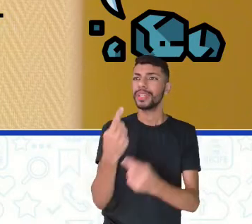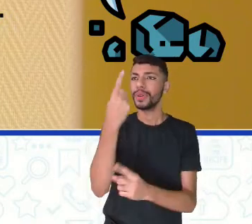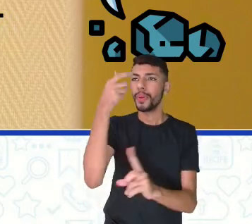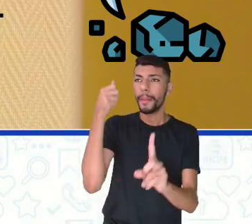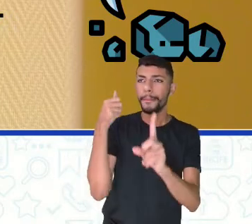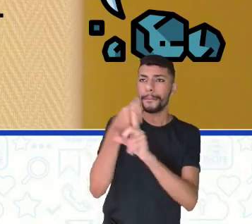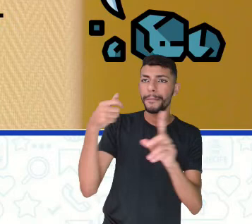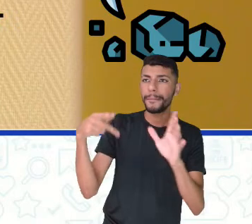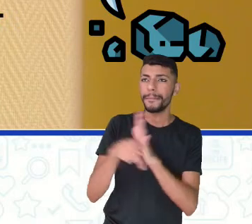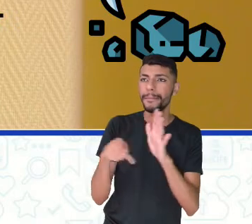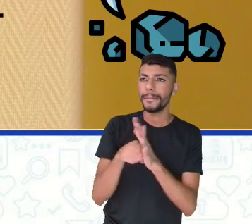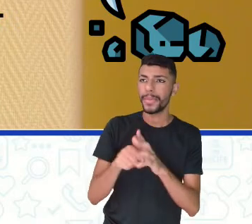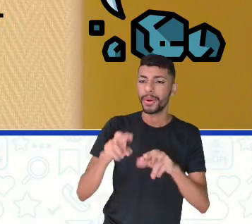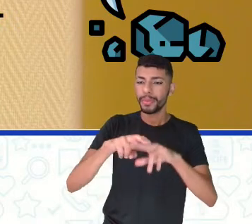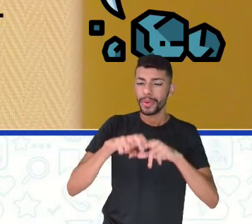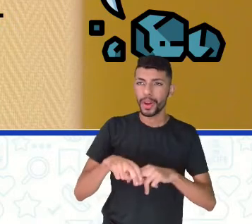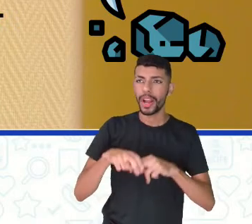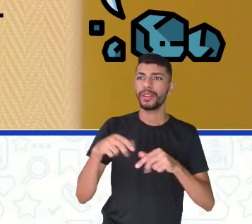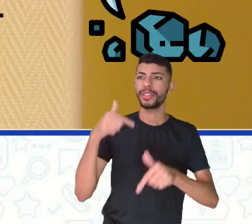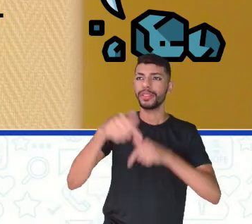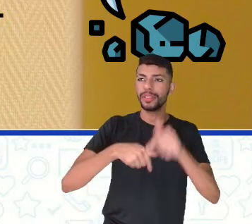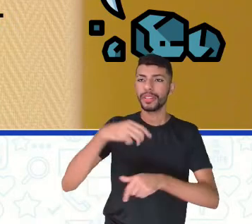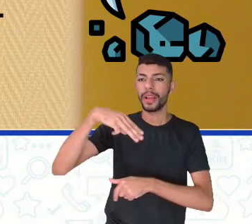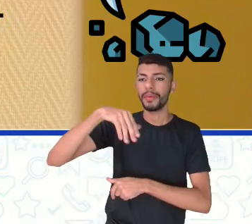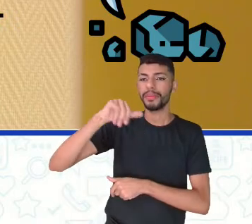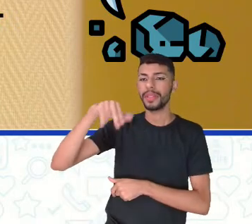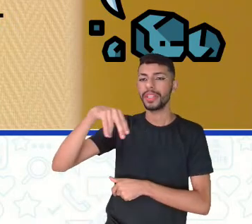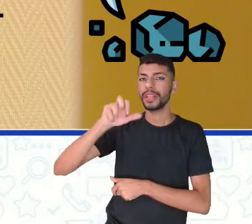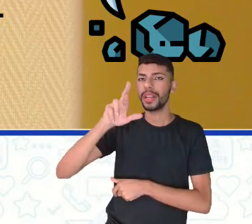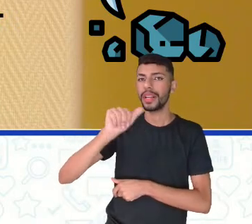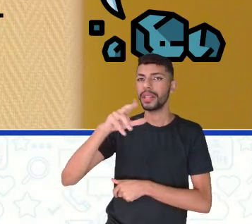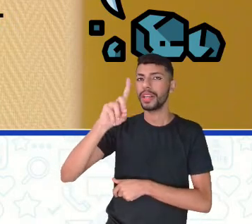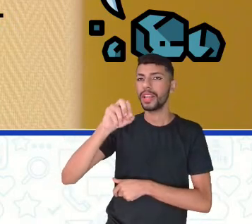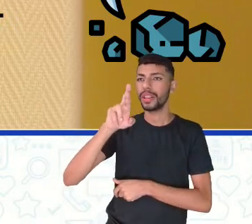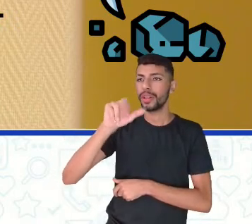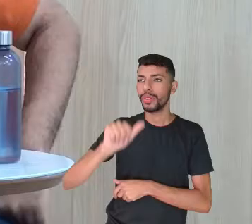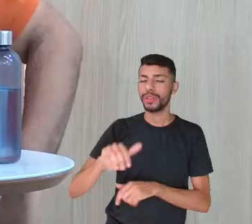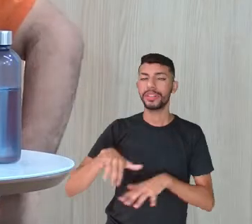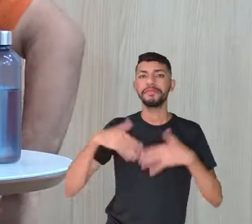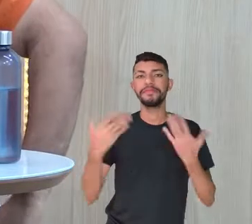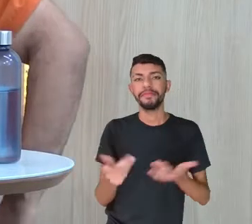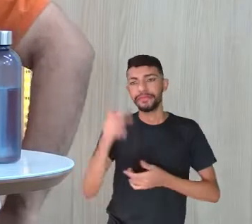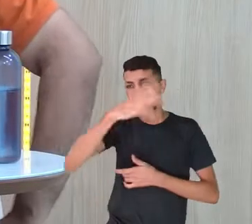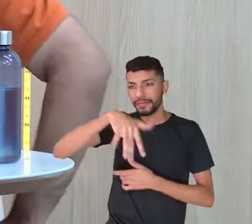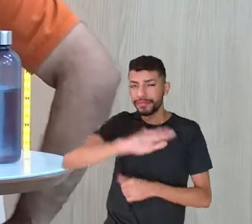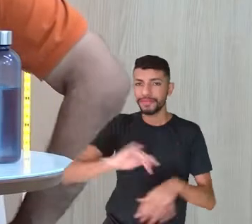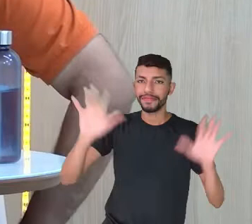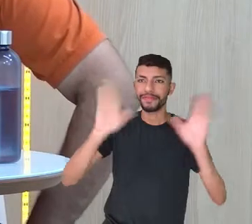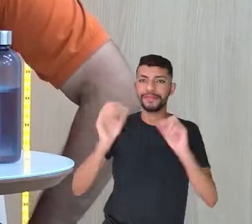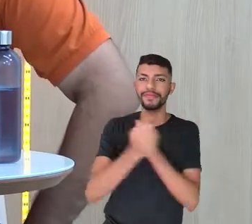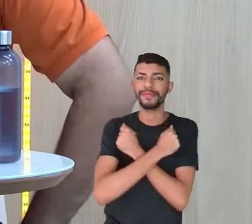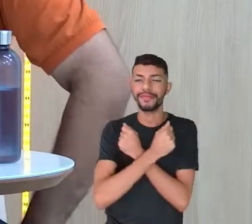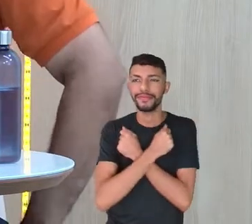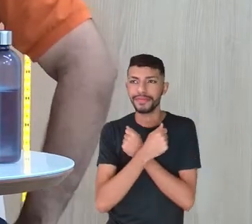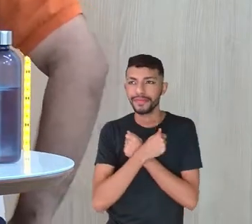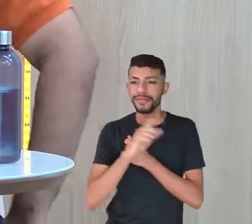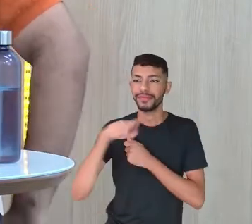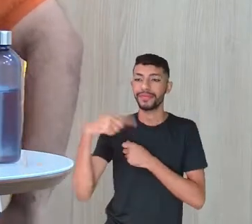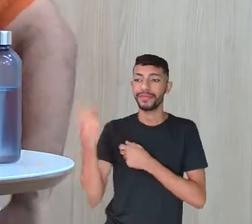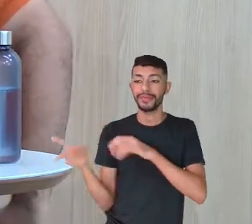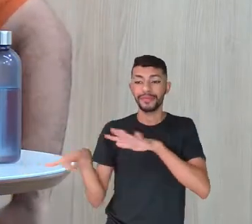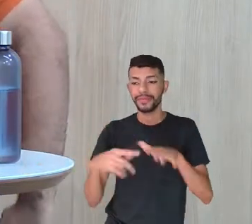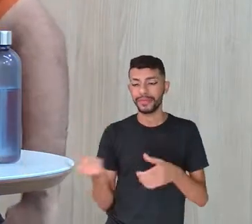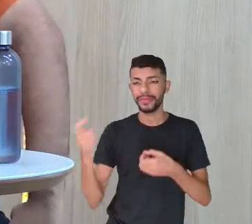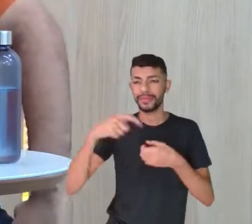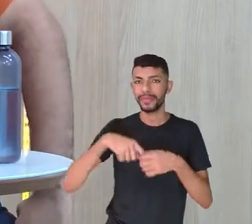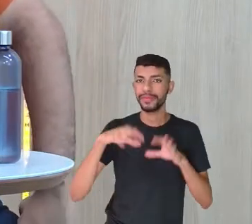atividade mineradora. Gilson, dá o teu tchau pra galera aí. Pois é, pessoal, um forte abraço. Semana que vem estamos de volta com Geografia e